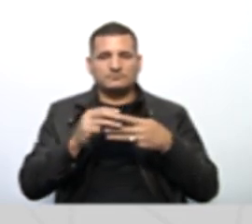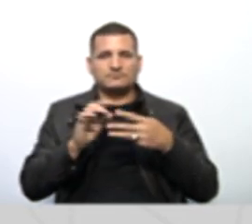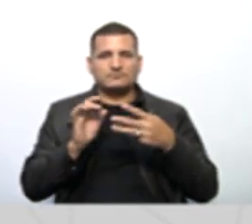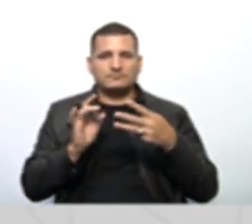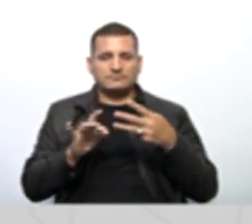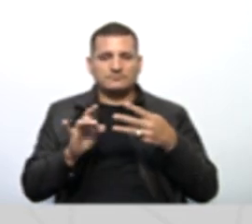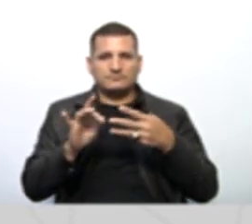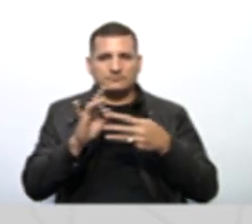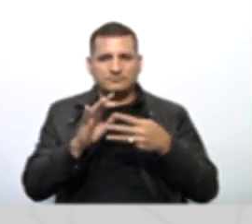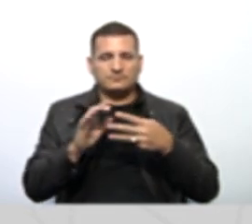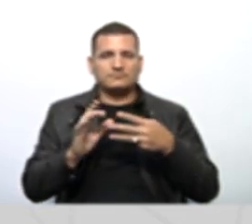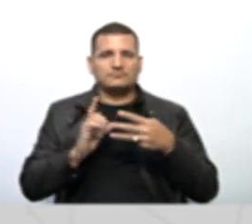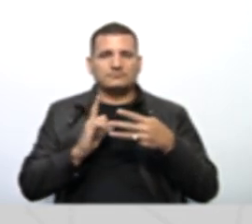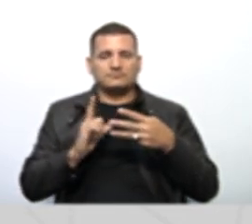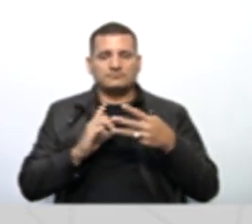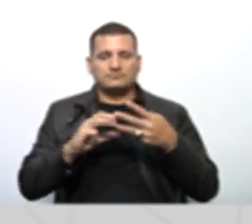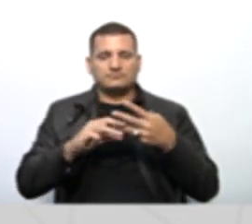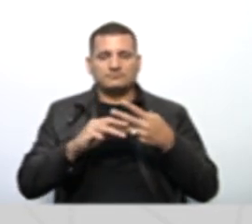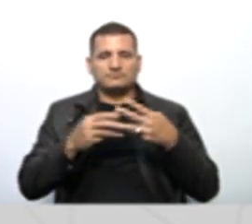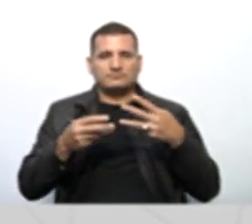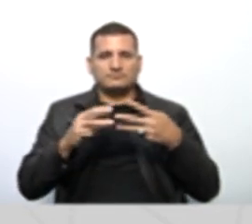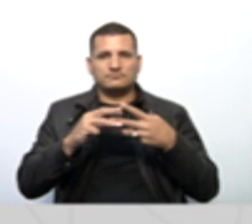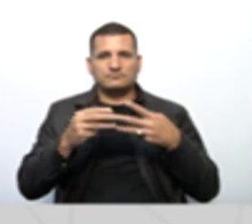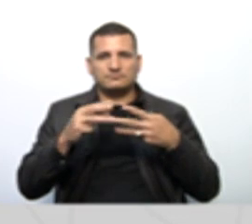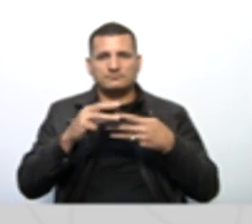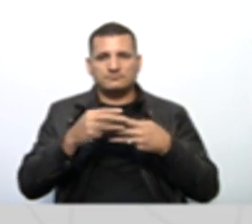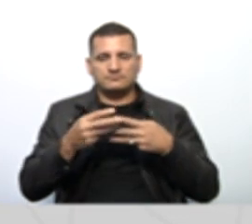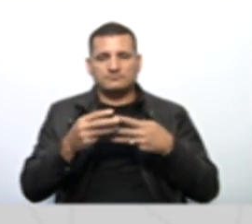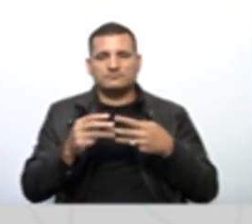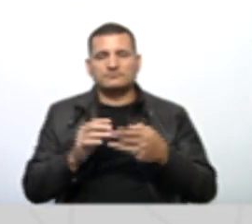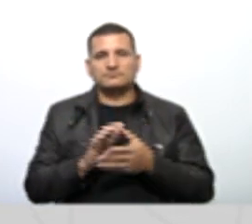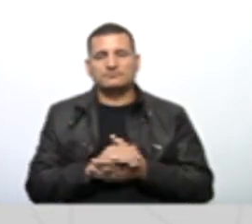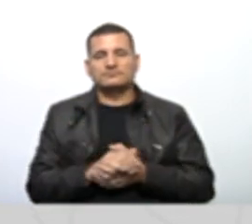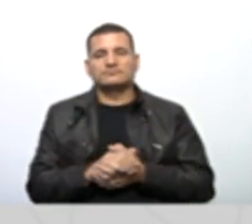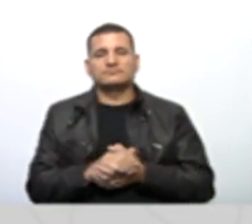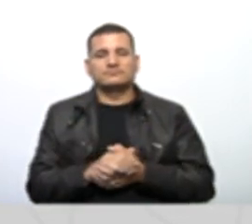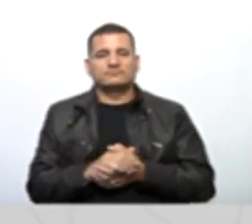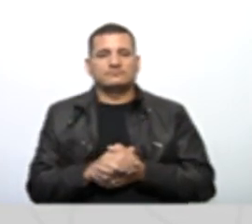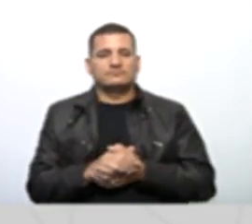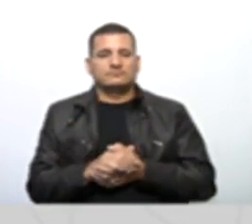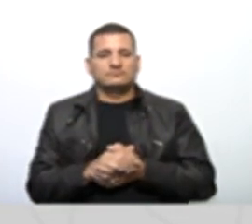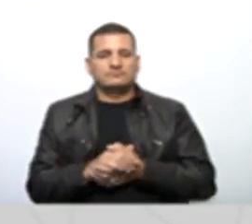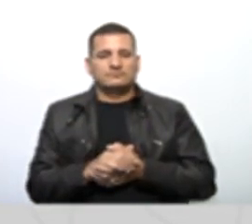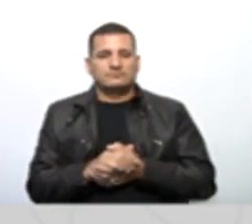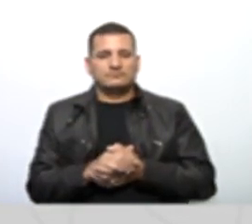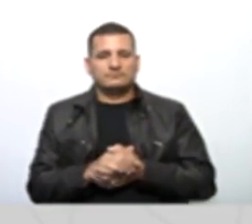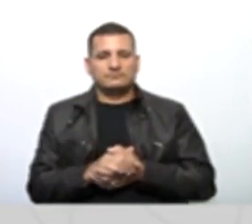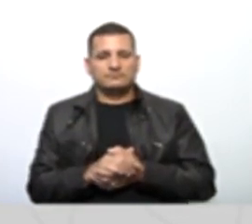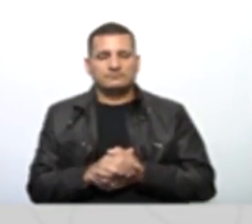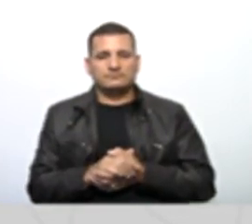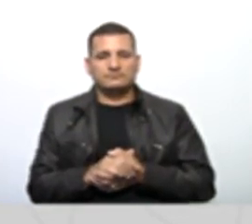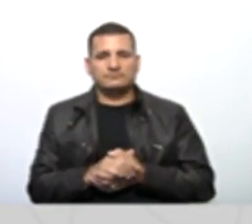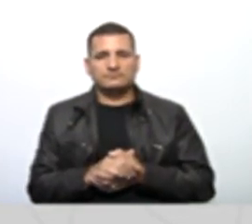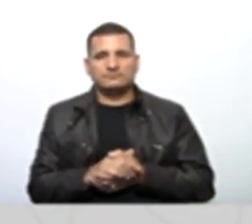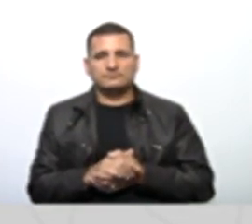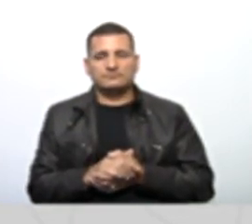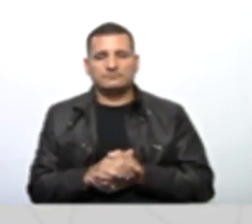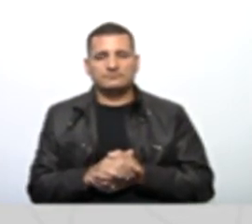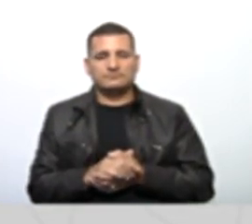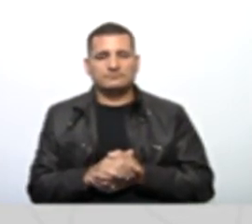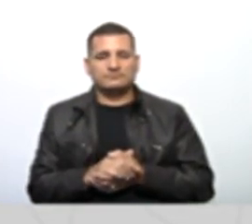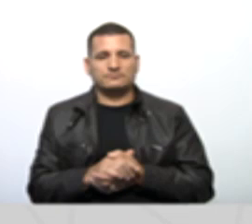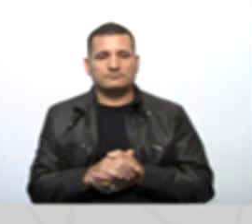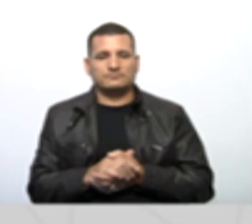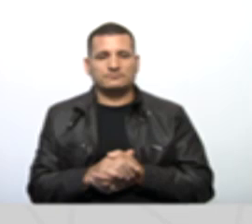blindagem é isso que foi então é isso peço desculpa e pelo pela confusão na expresso mas é pra gente